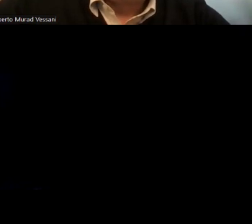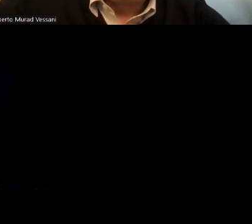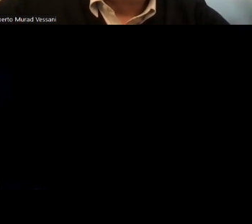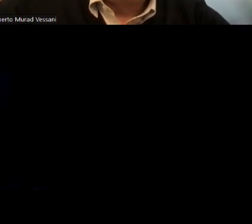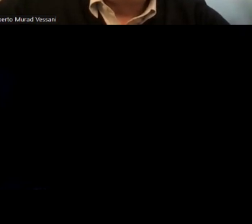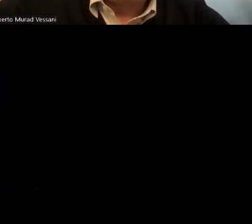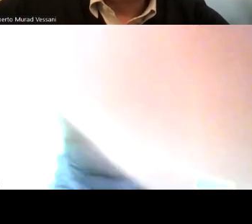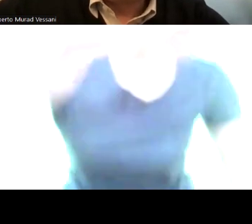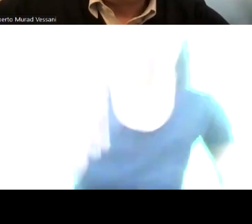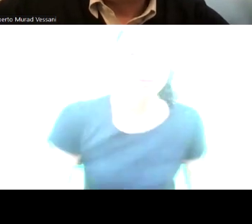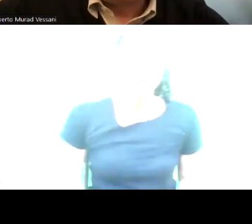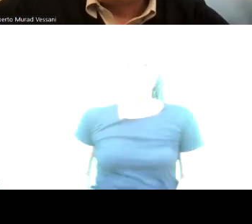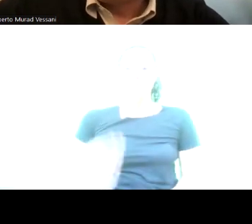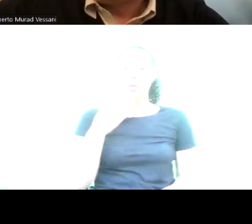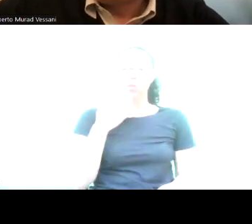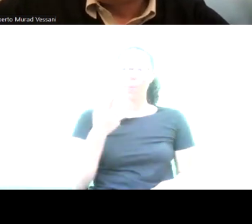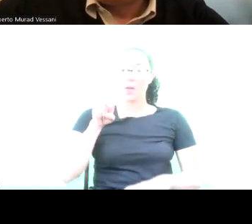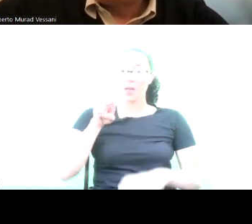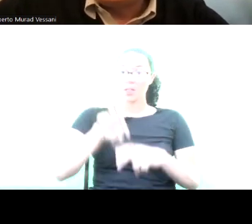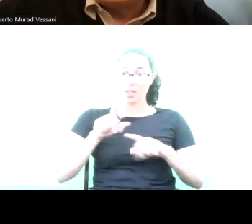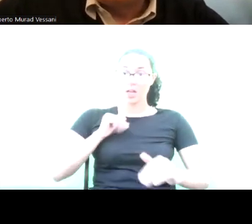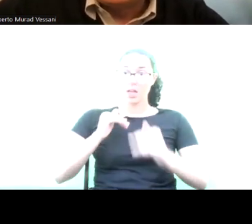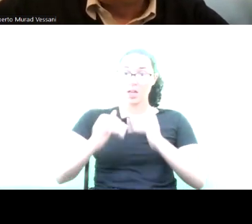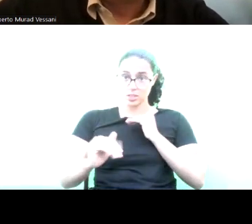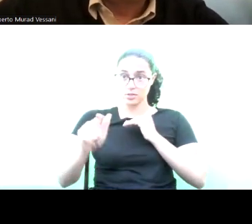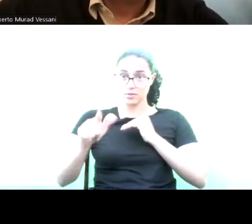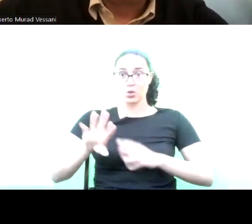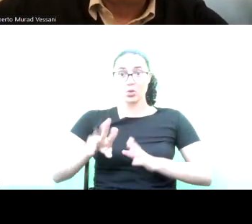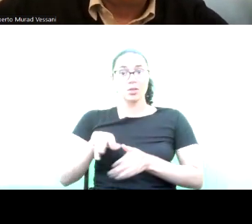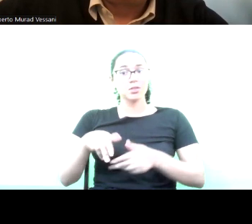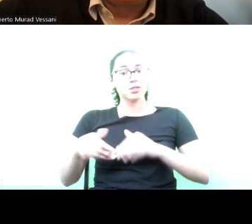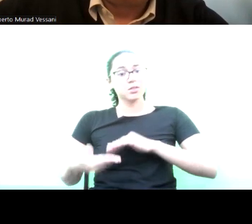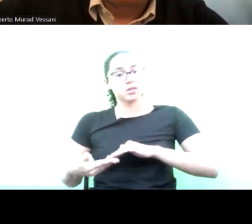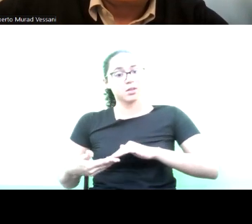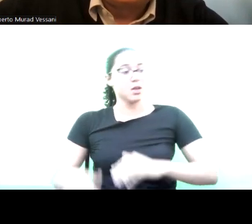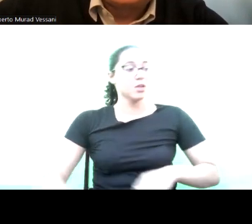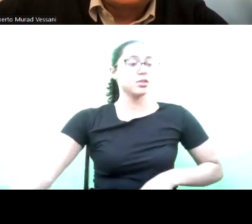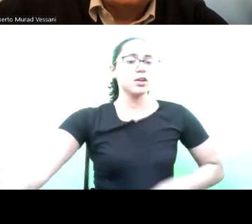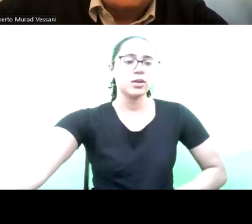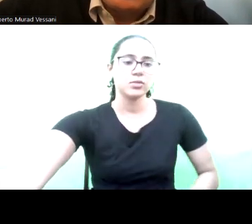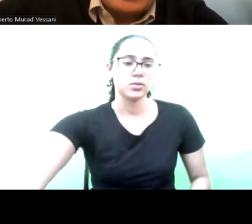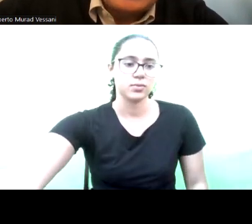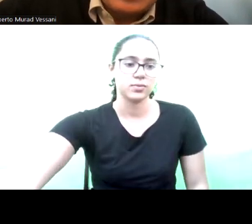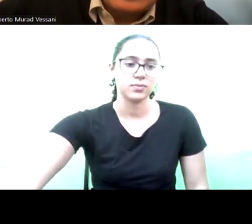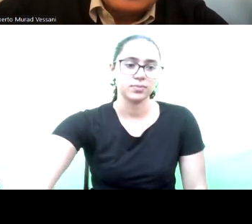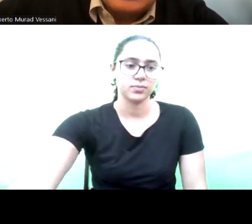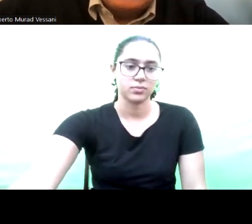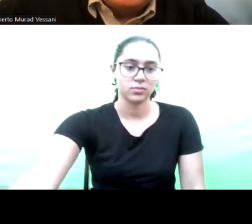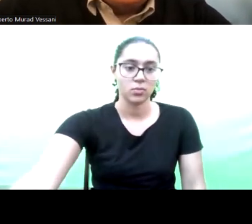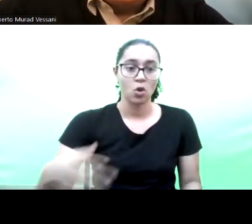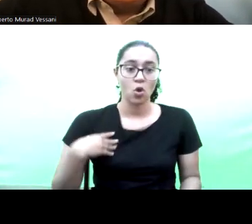a medida sentado é diferente da medida deitado, né? Geralmente, a medida deitado, a pressão pode ser um pouco mais